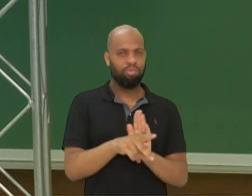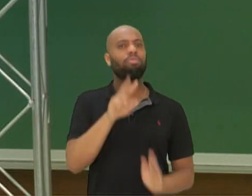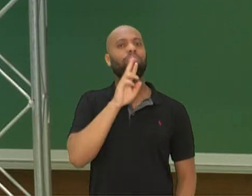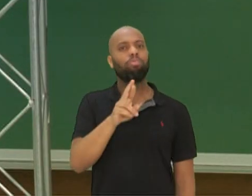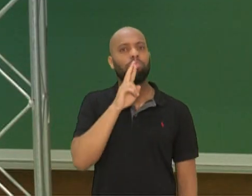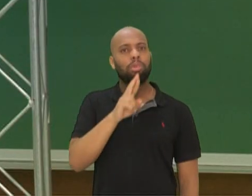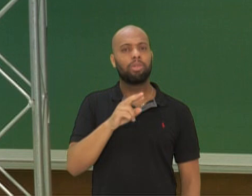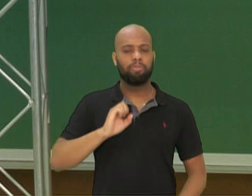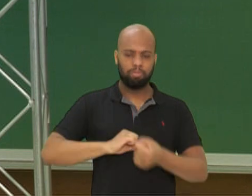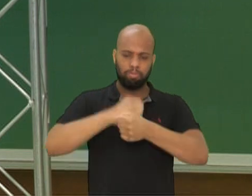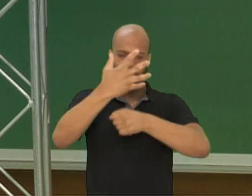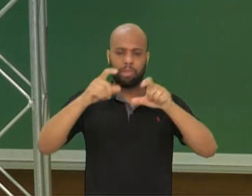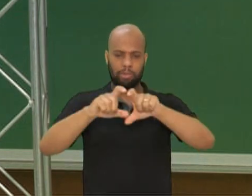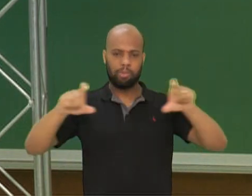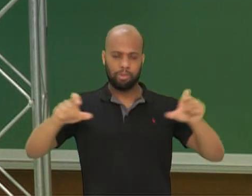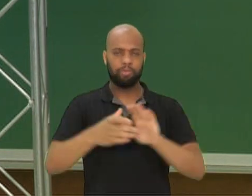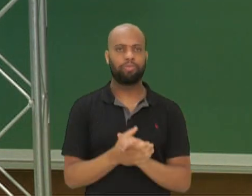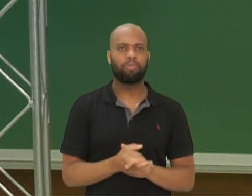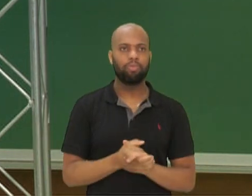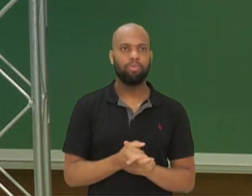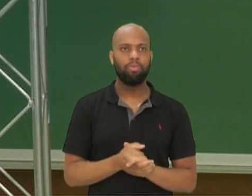vale menos 1.